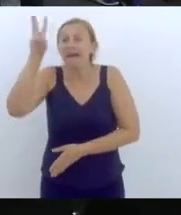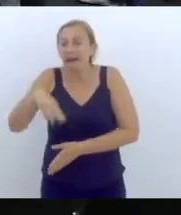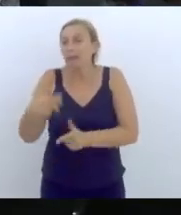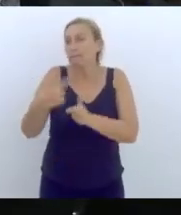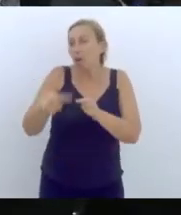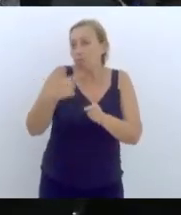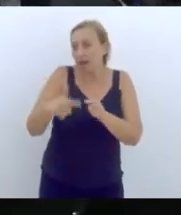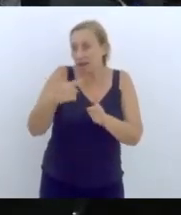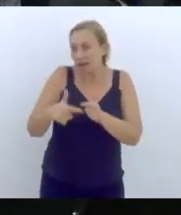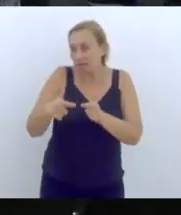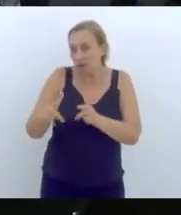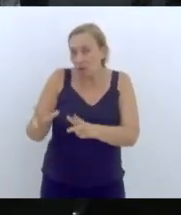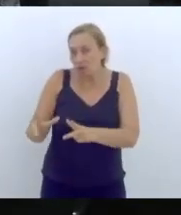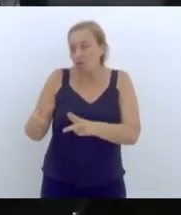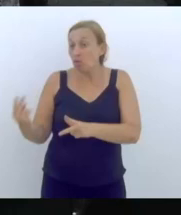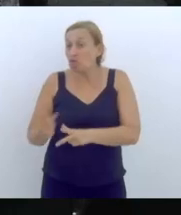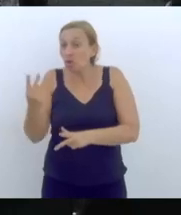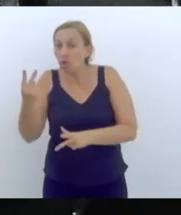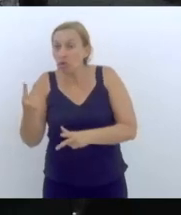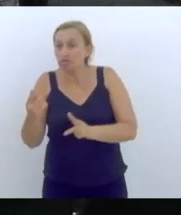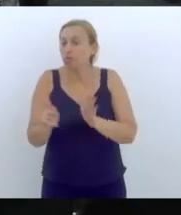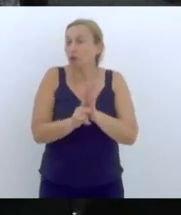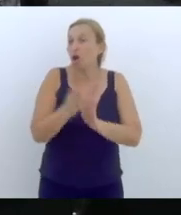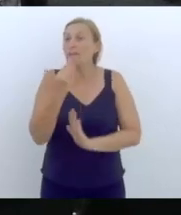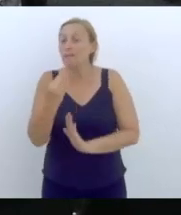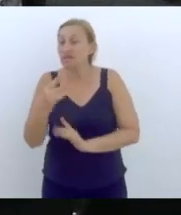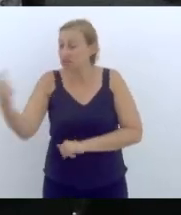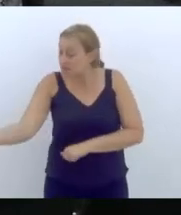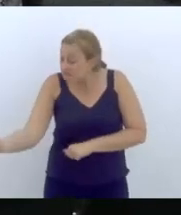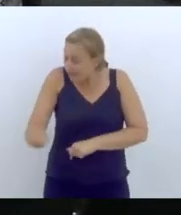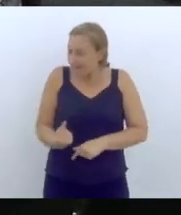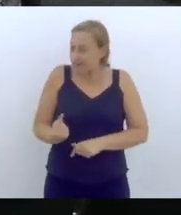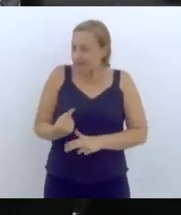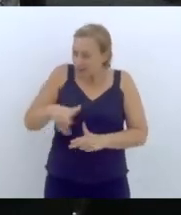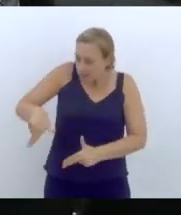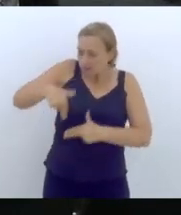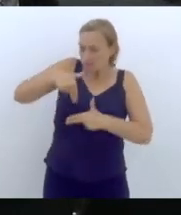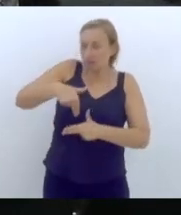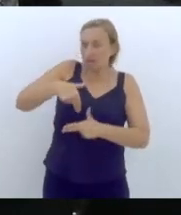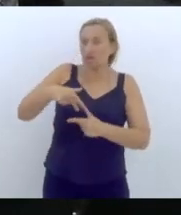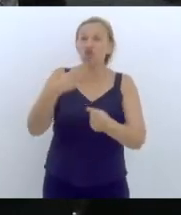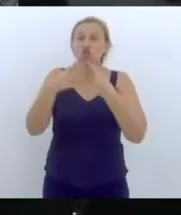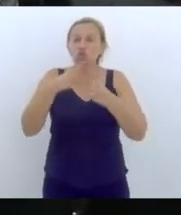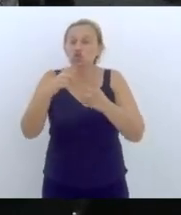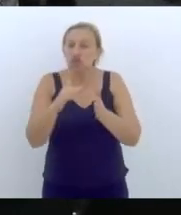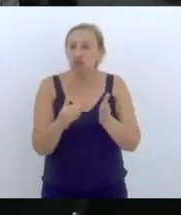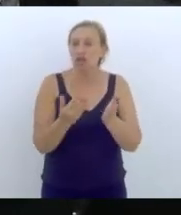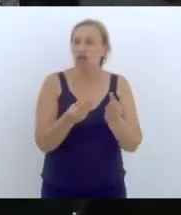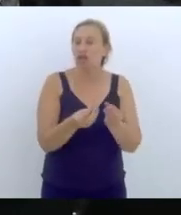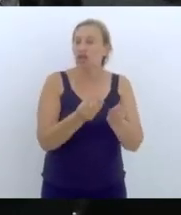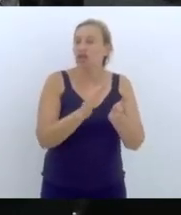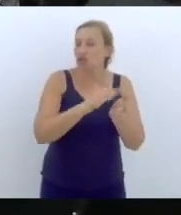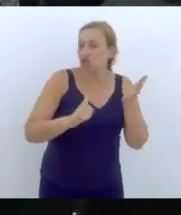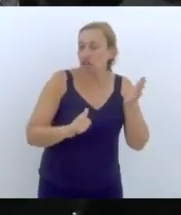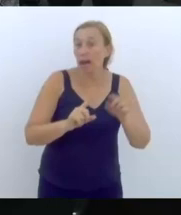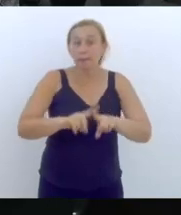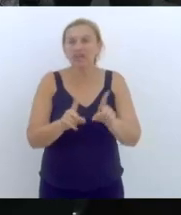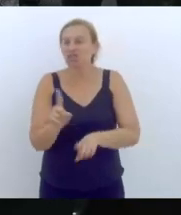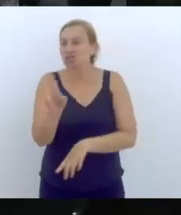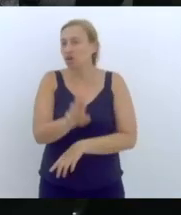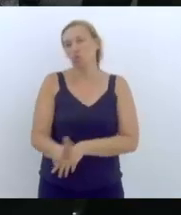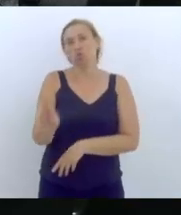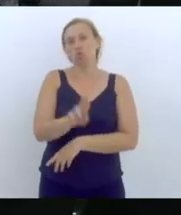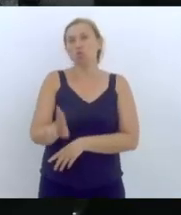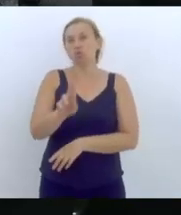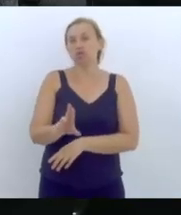problema com o mérito do projeto, eu peço que venha aqui em plenário debater e derrotar esse mérito, mas que a gente não utilize as